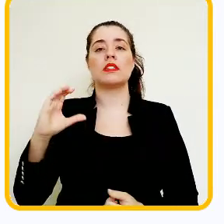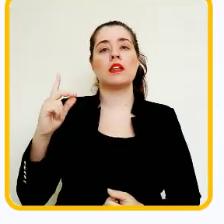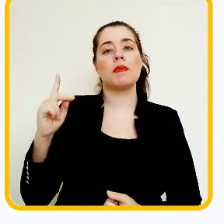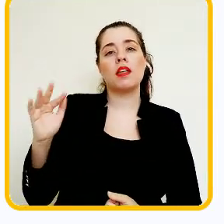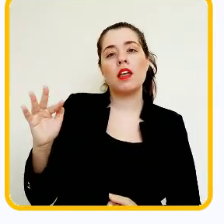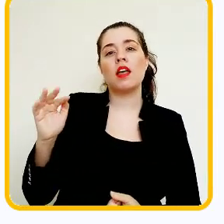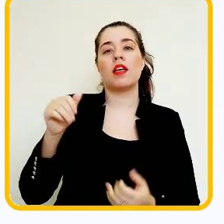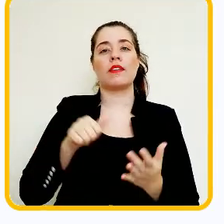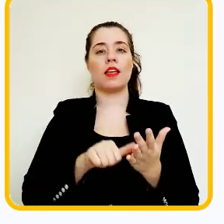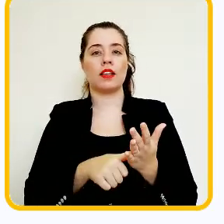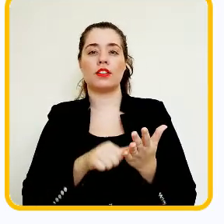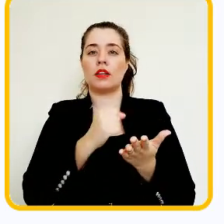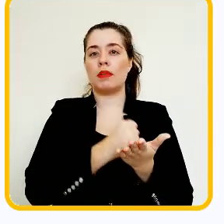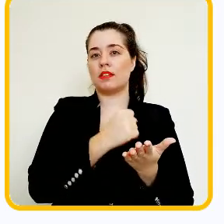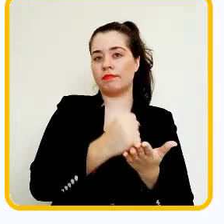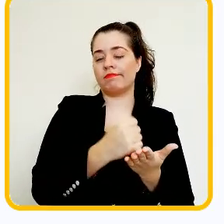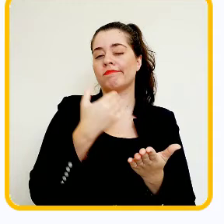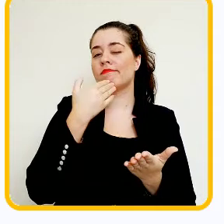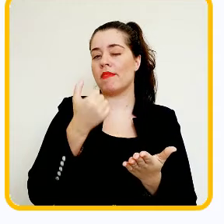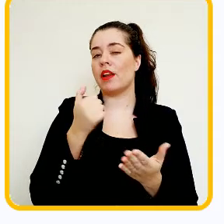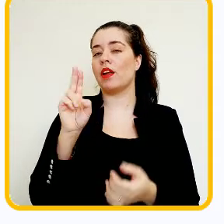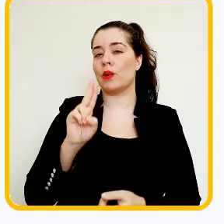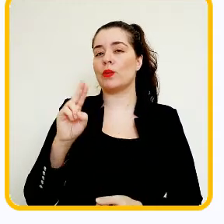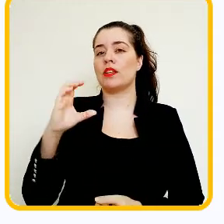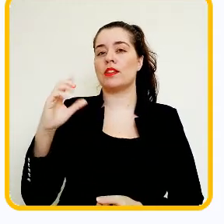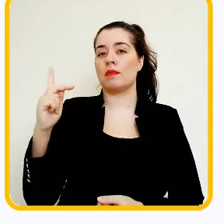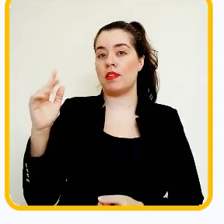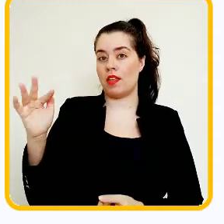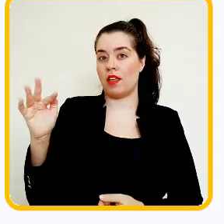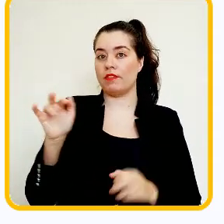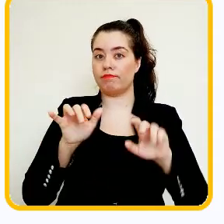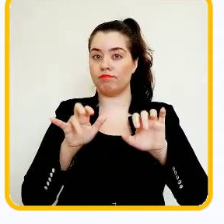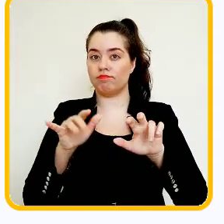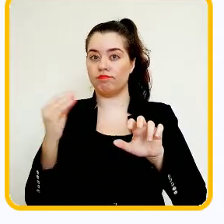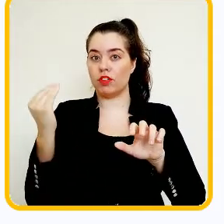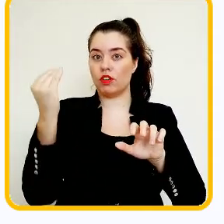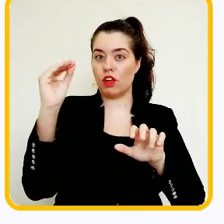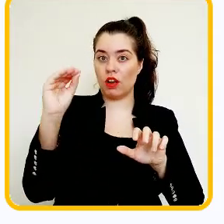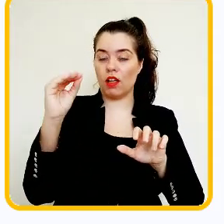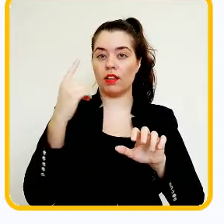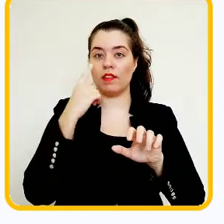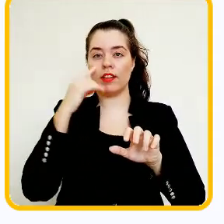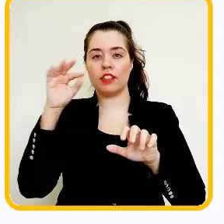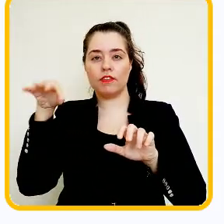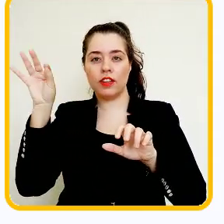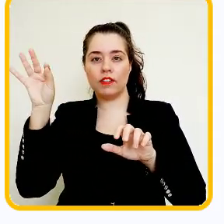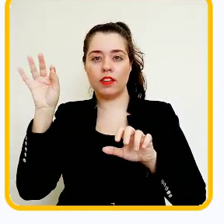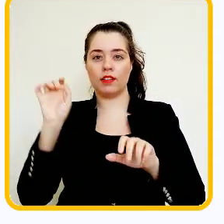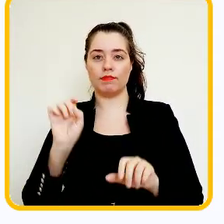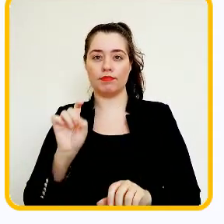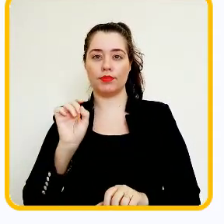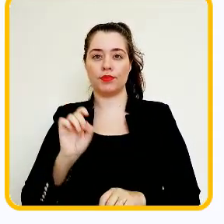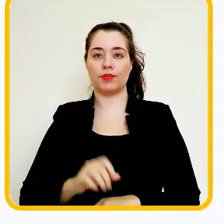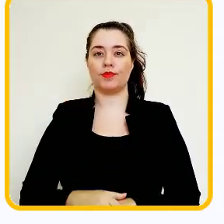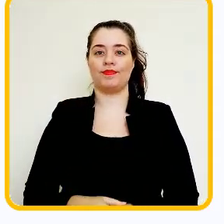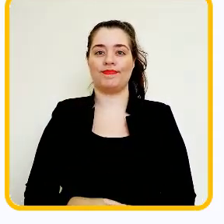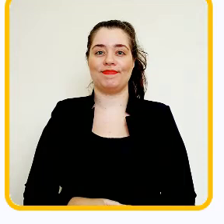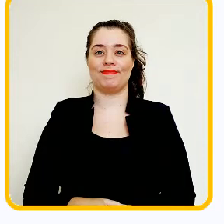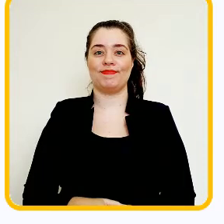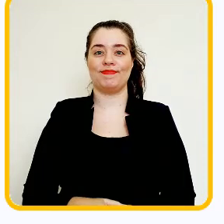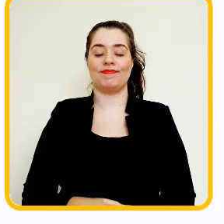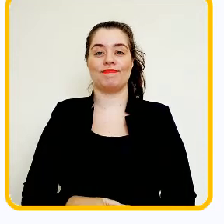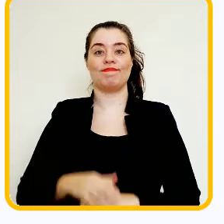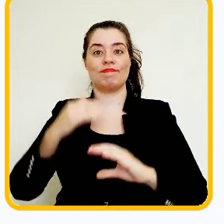pessoais, CPF, RG, passaporte. A melhor opção é utilizar o CPF. Digite seu CPF e clique em